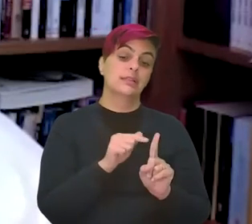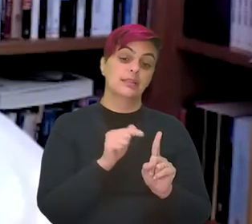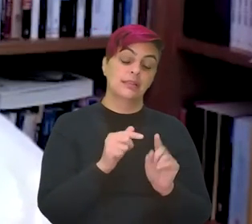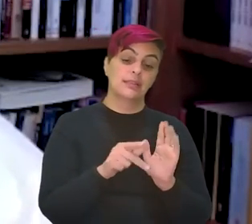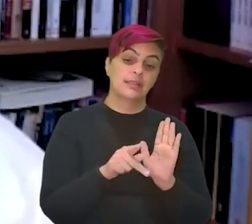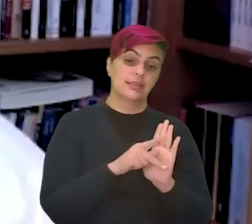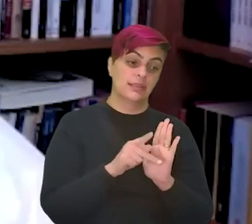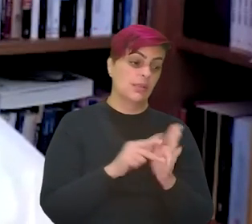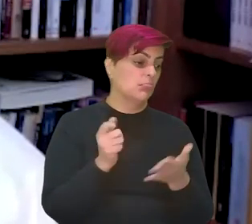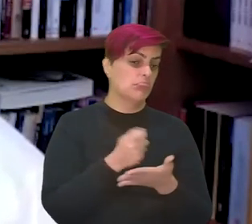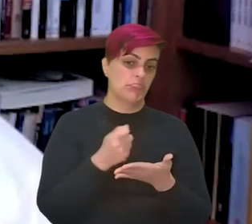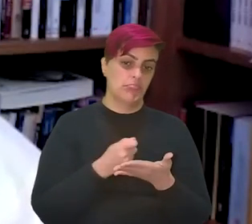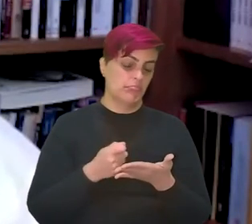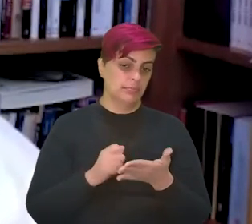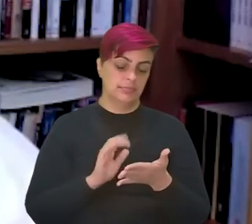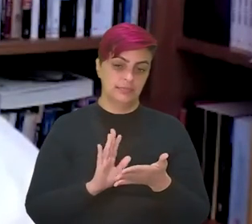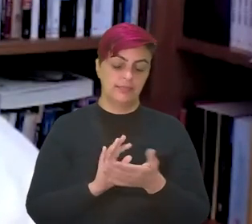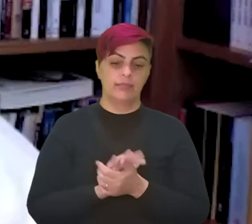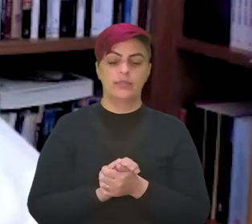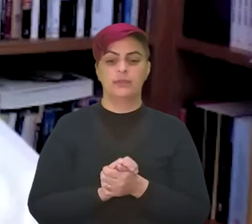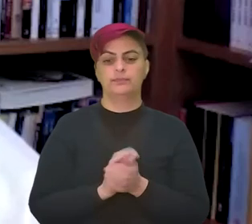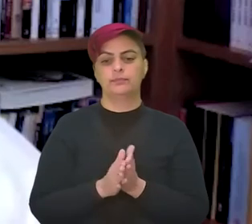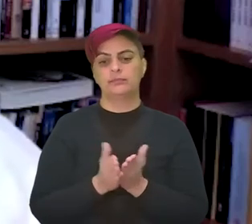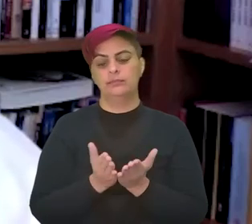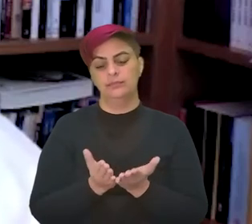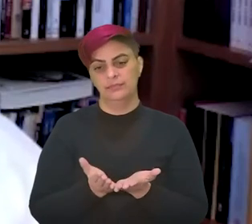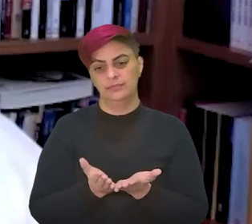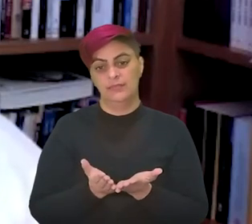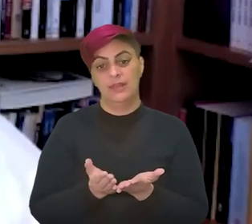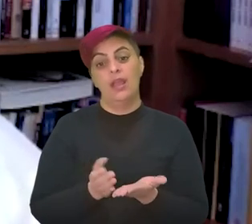livro é uma viagem Pula, né? Uma viagem Pula